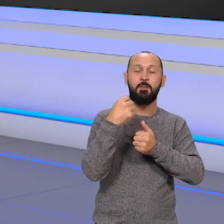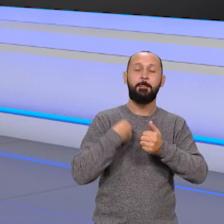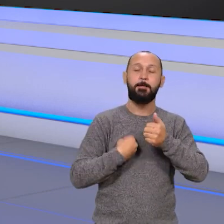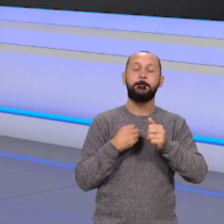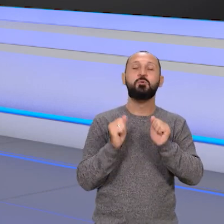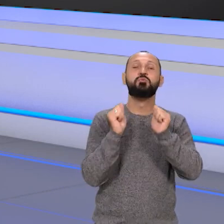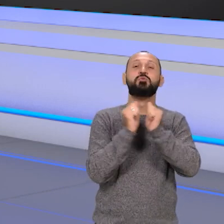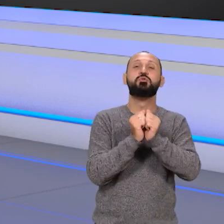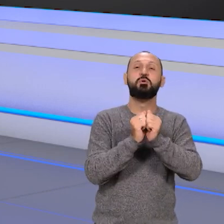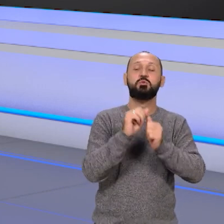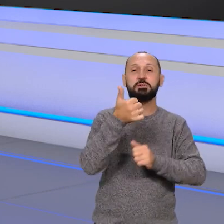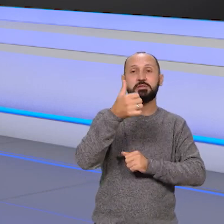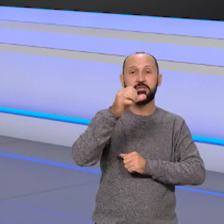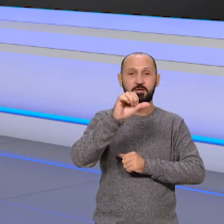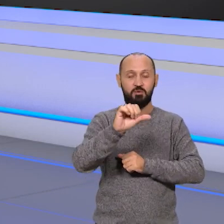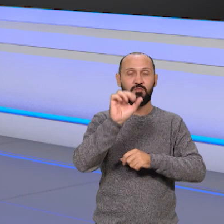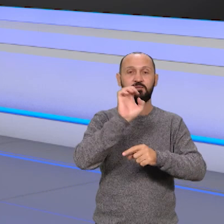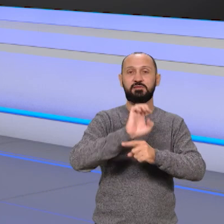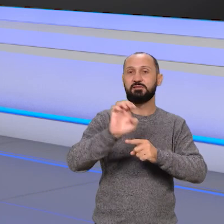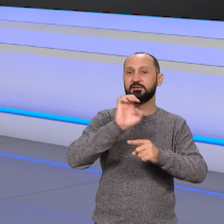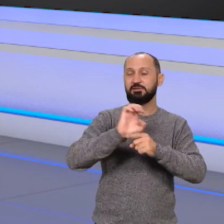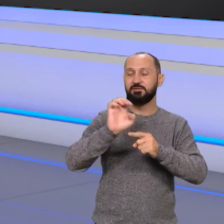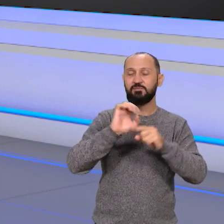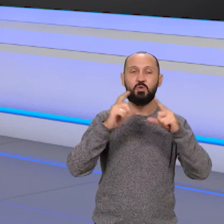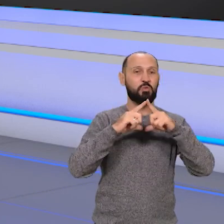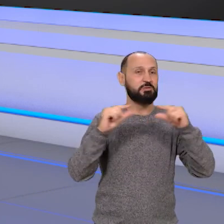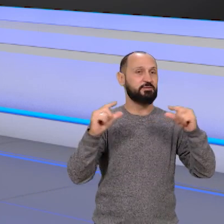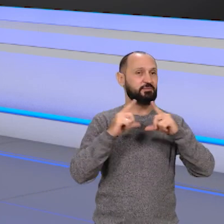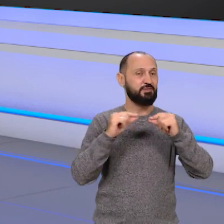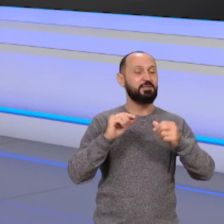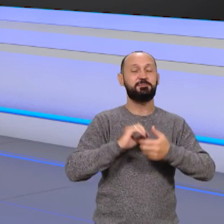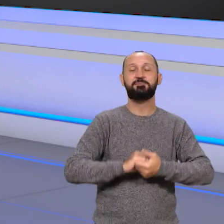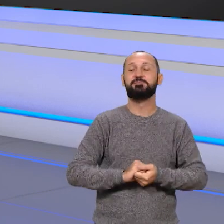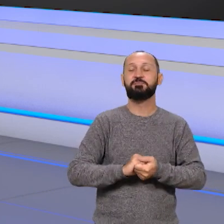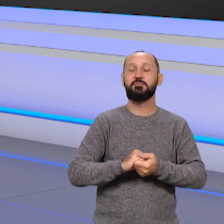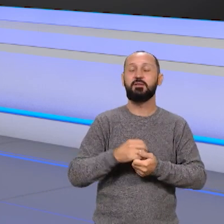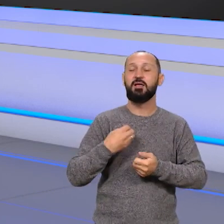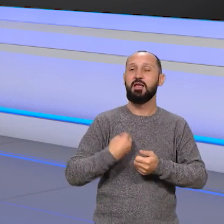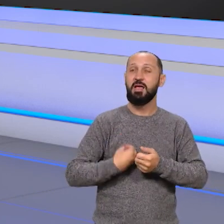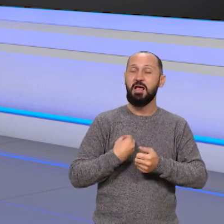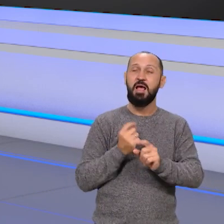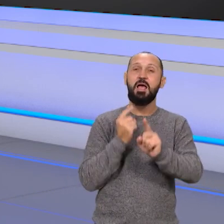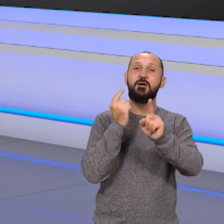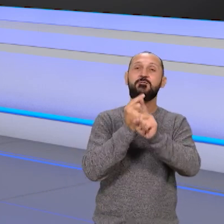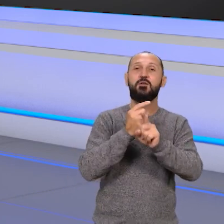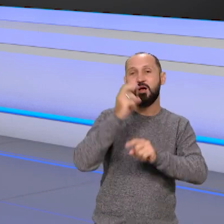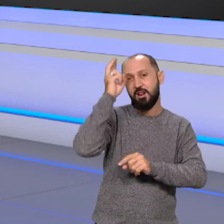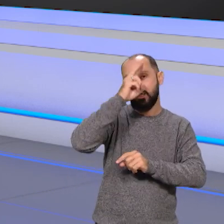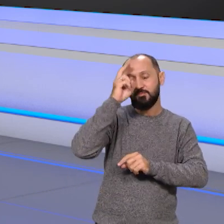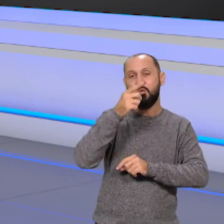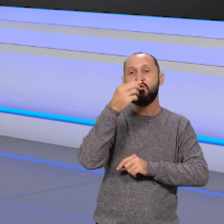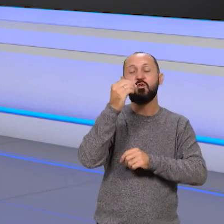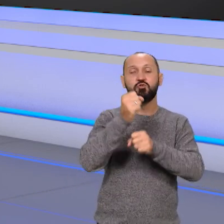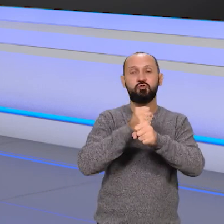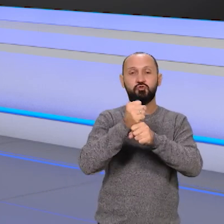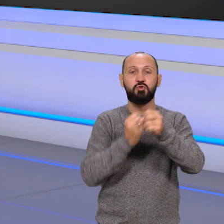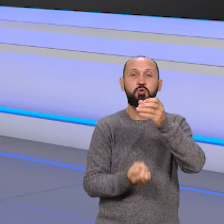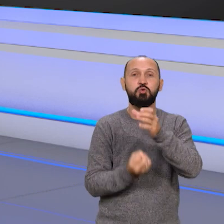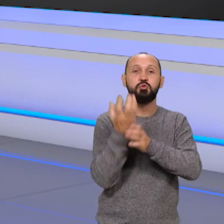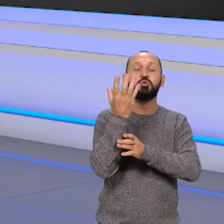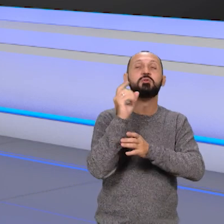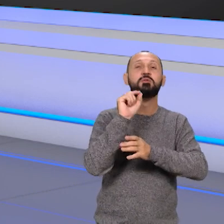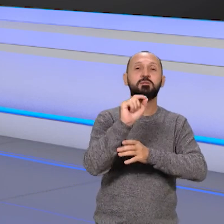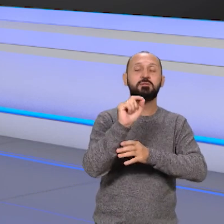e de Contas, com a participação de 19 estados e do Distrito Federal. A solenidade também foi em